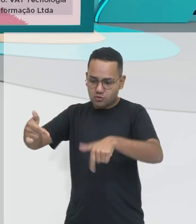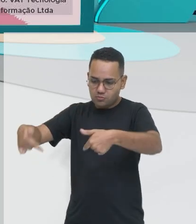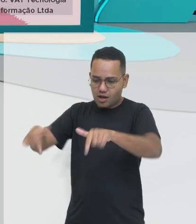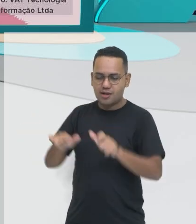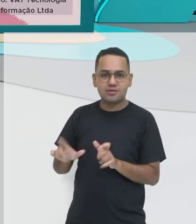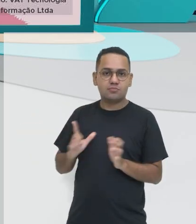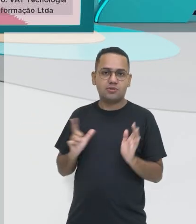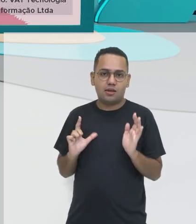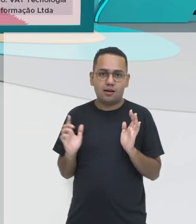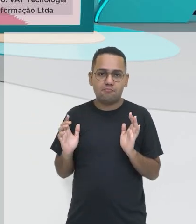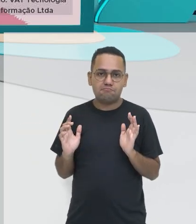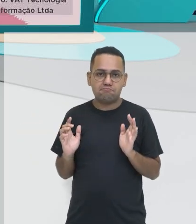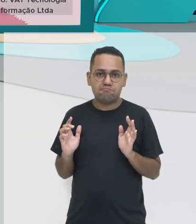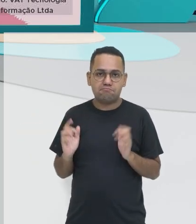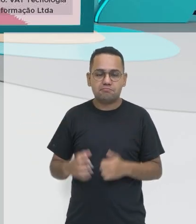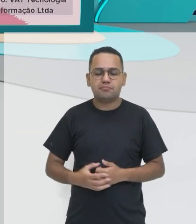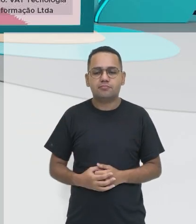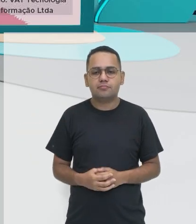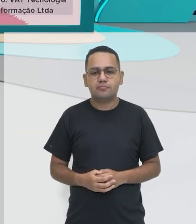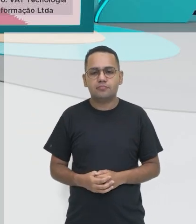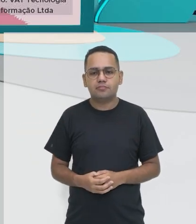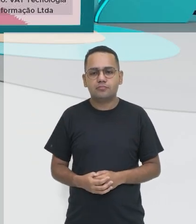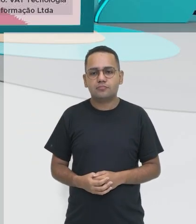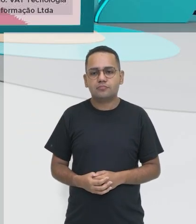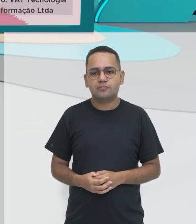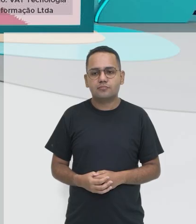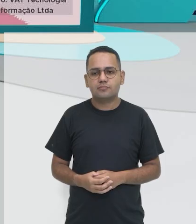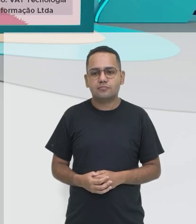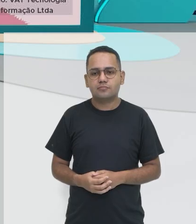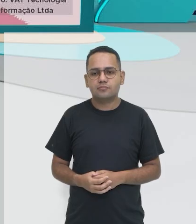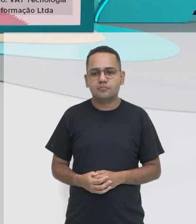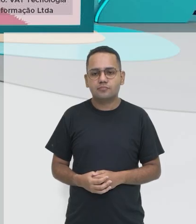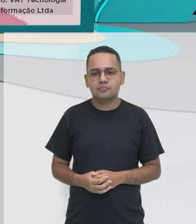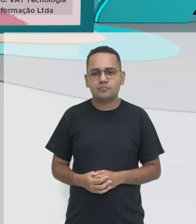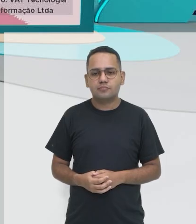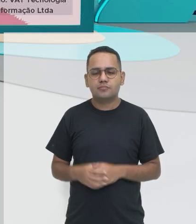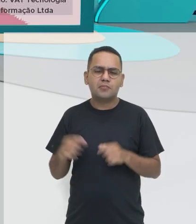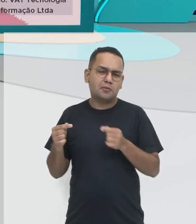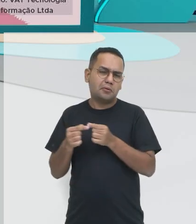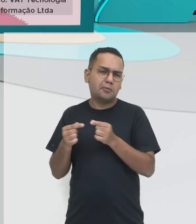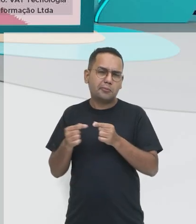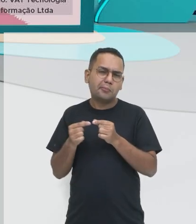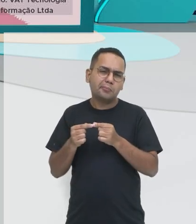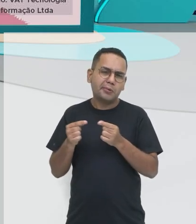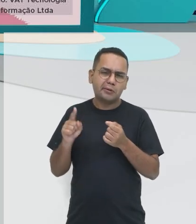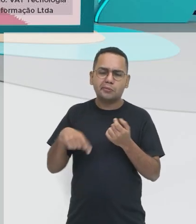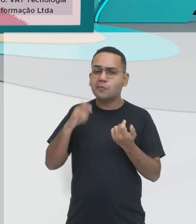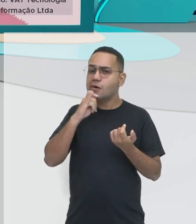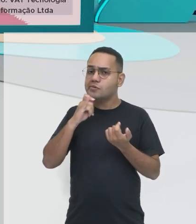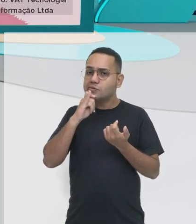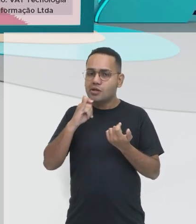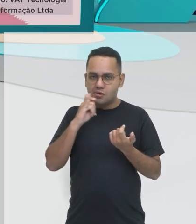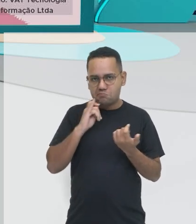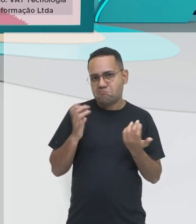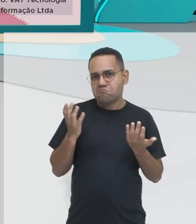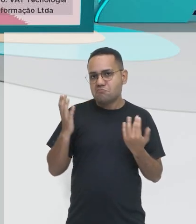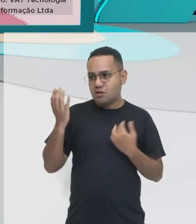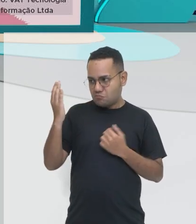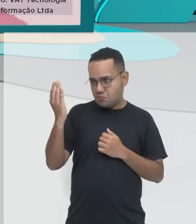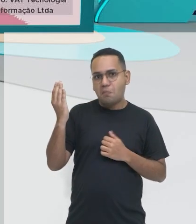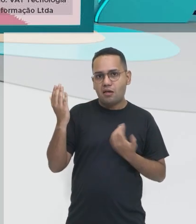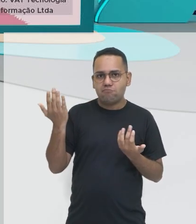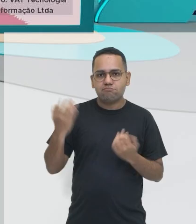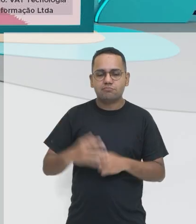e ele também é alvo dessa ação. Por isso que essa analogia de reflexo a gente utiliza bastante para exemplificar